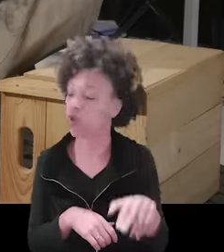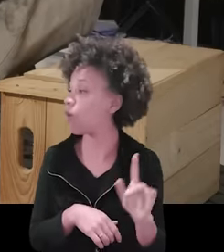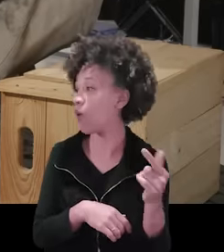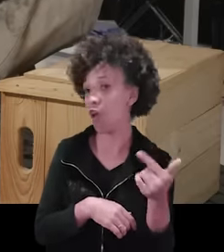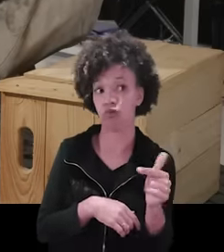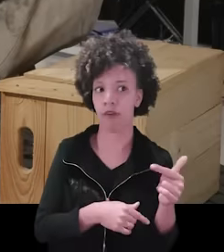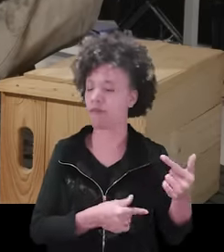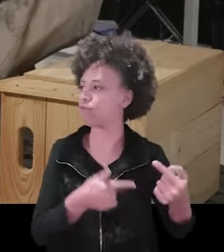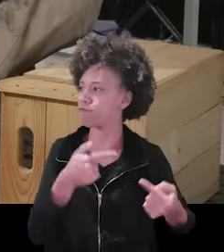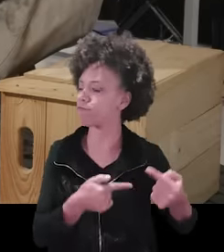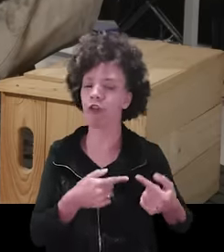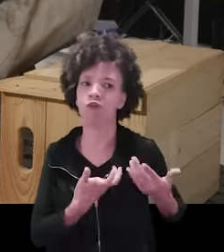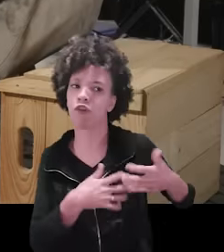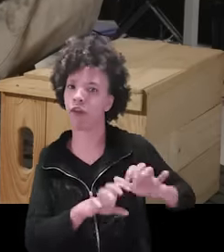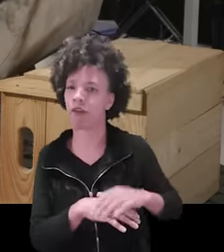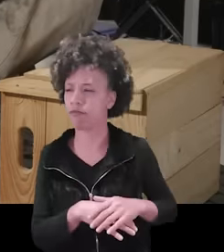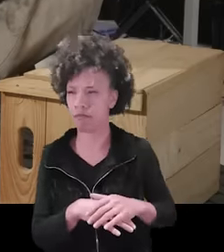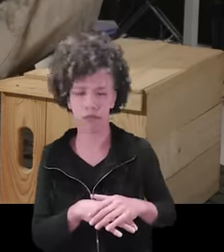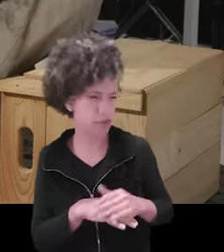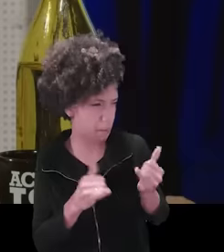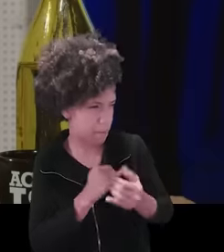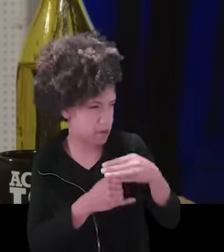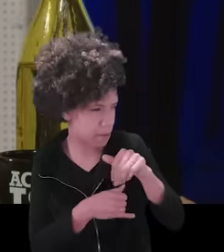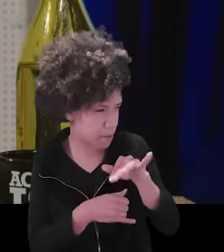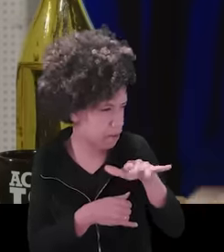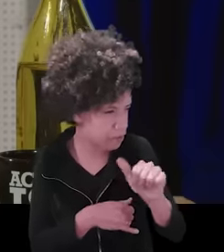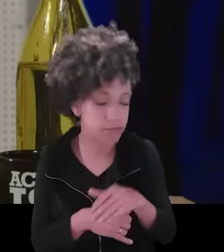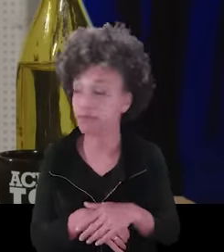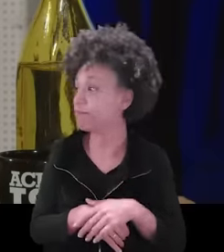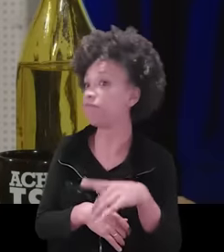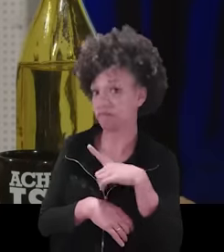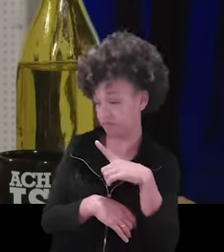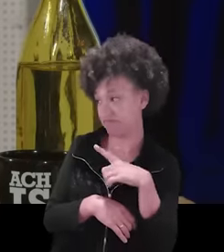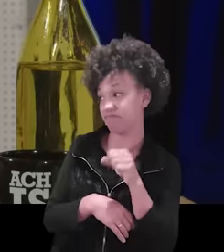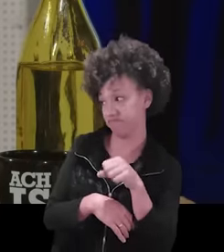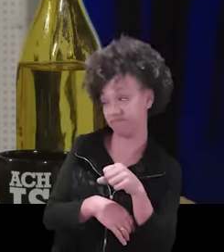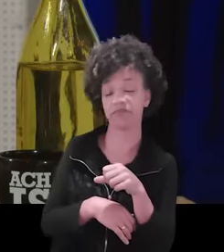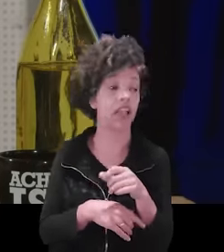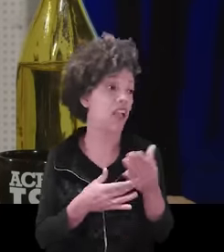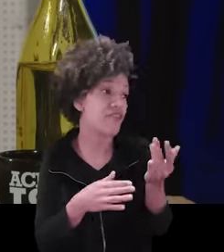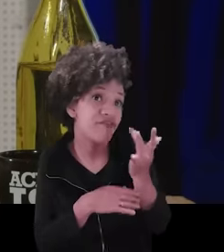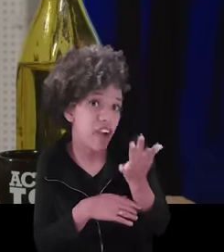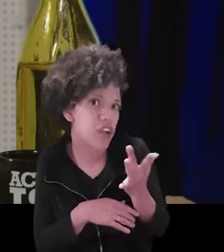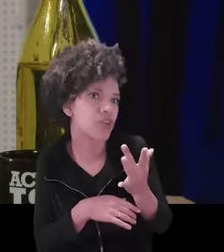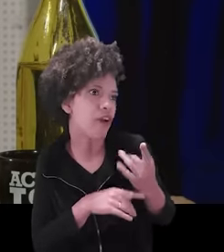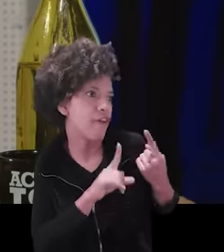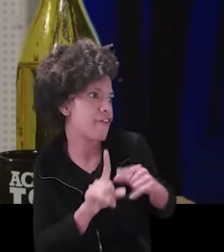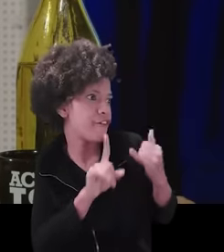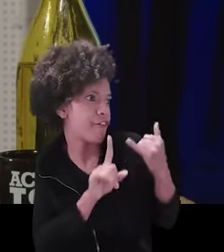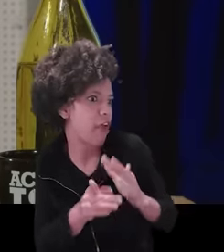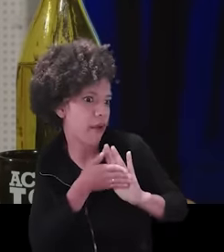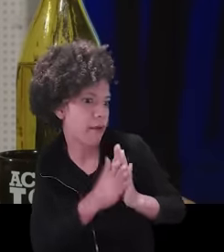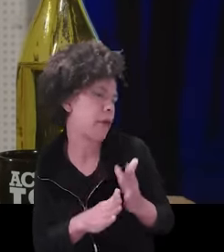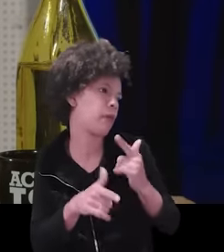não quero outro brasileiro cozinhando batata em Boston parece Marciano né e existia tanto que assim é muito fácil ele